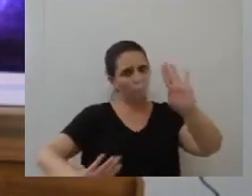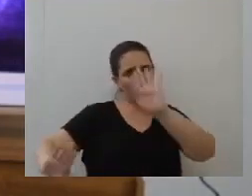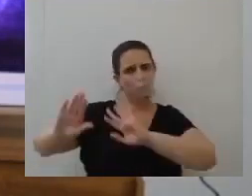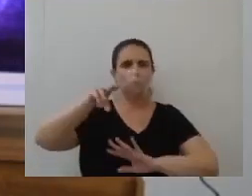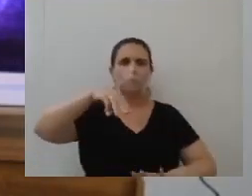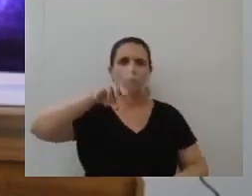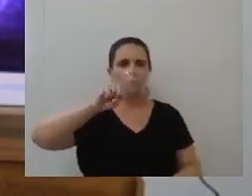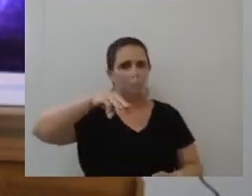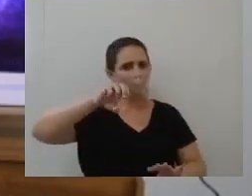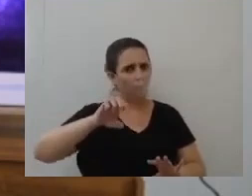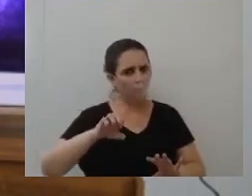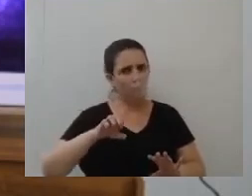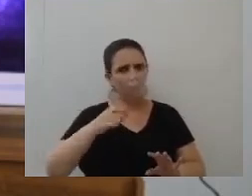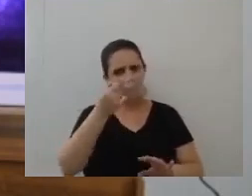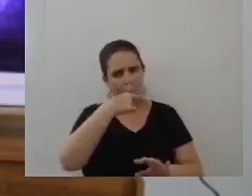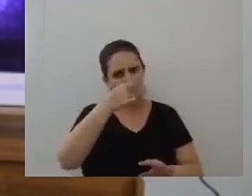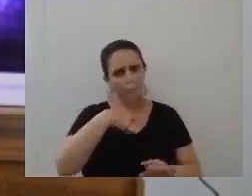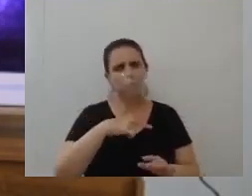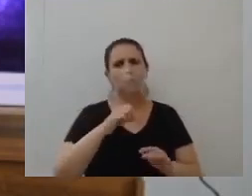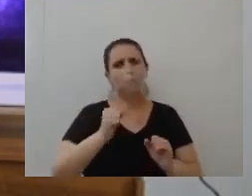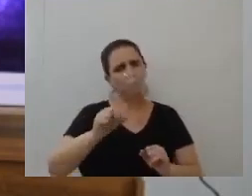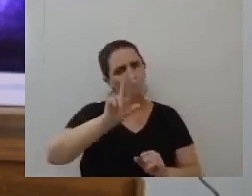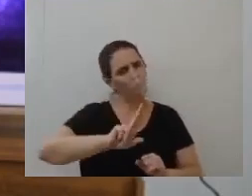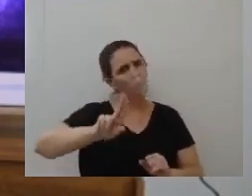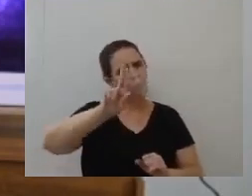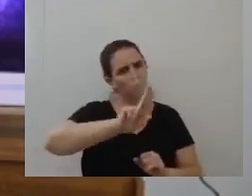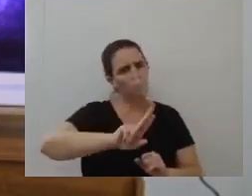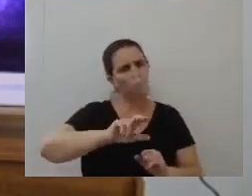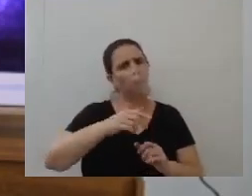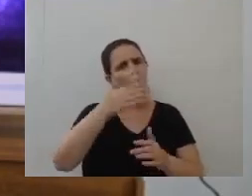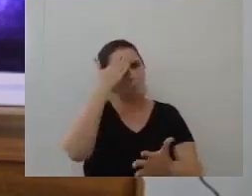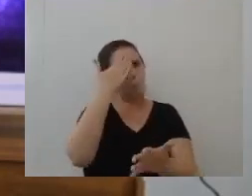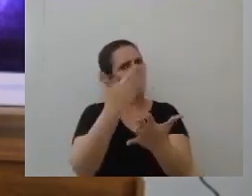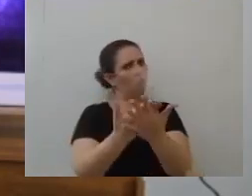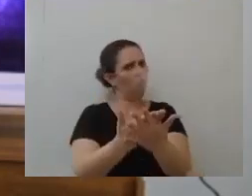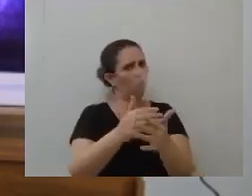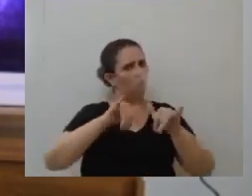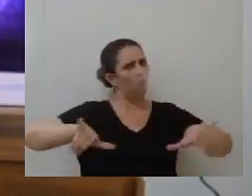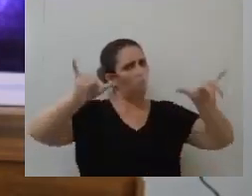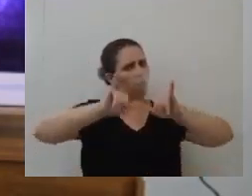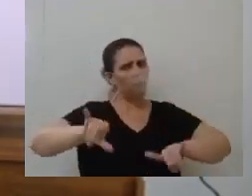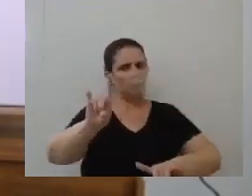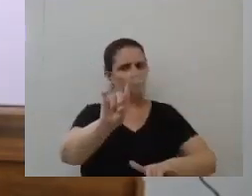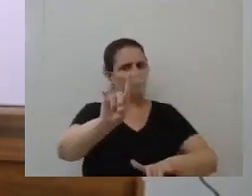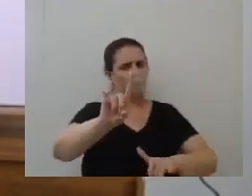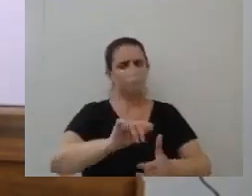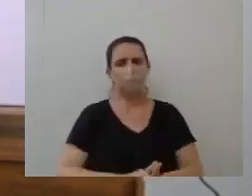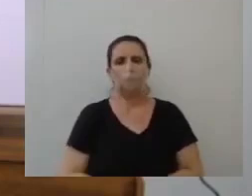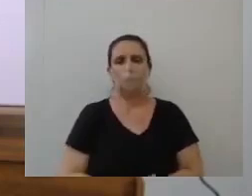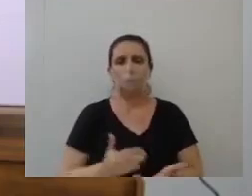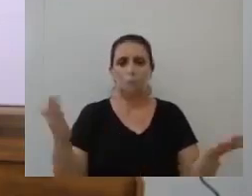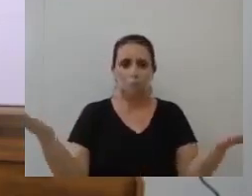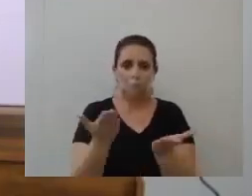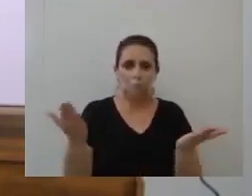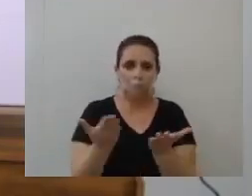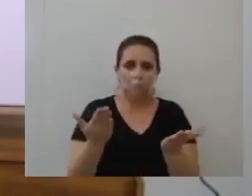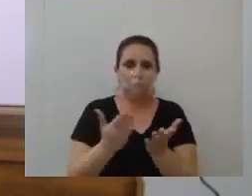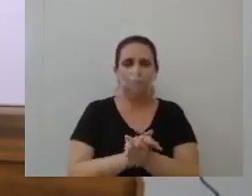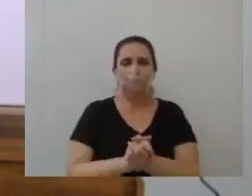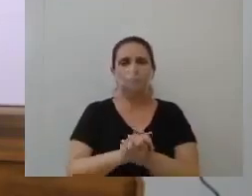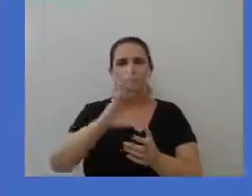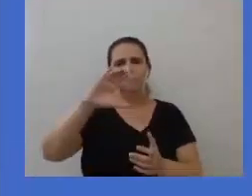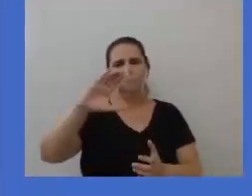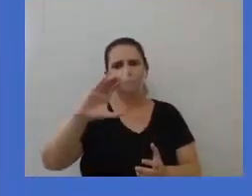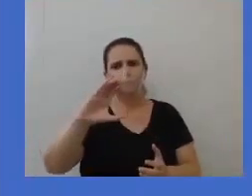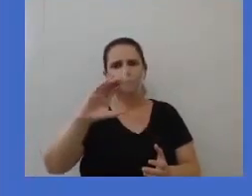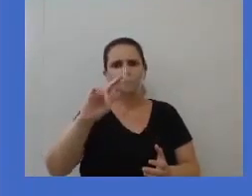porque ele pode ser útil, mas pode não ser tão confiável na informação que ele passa. Agora, a charge.